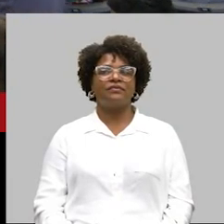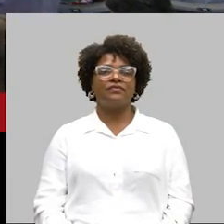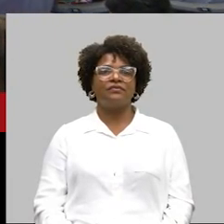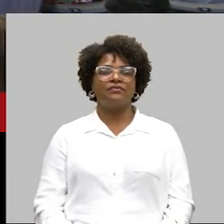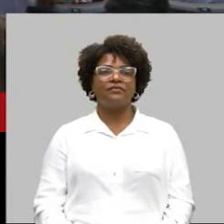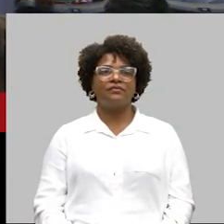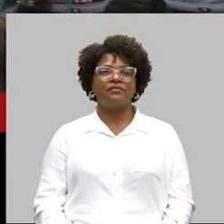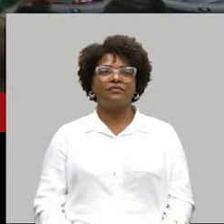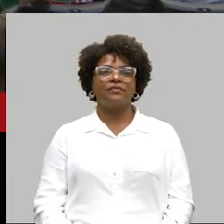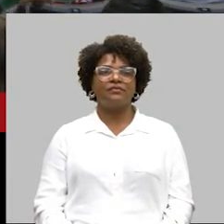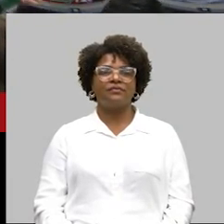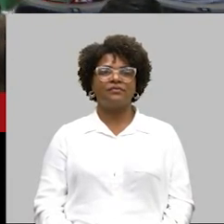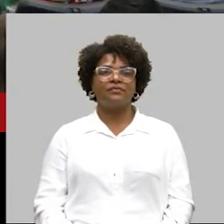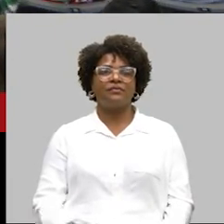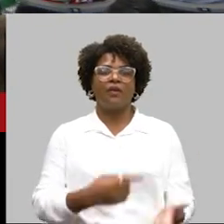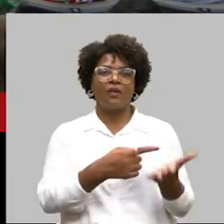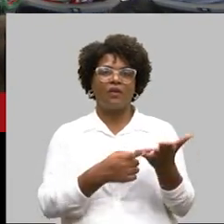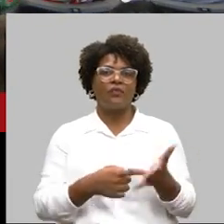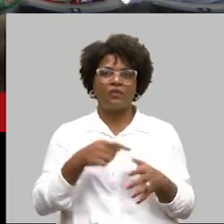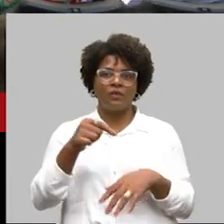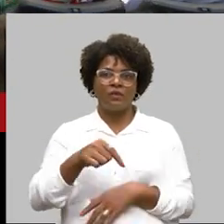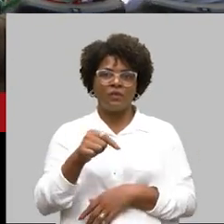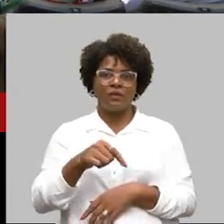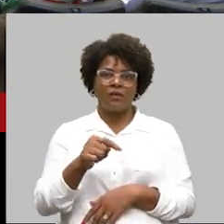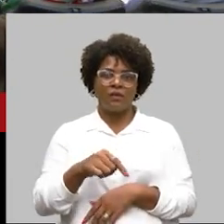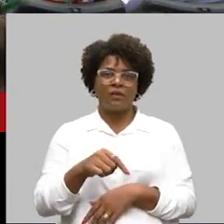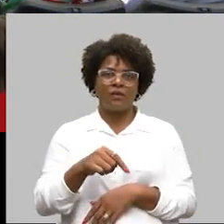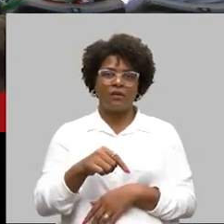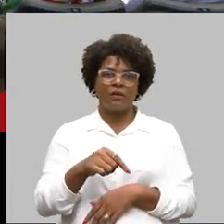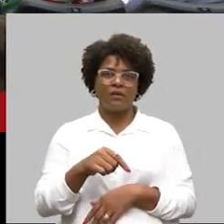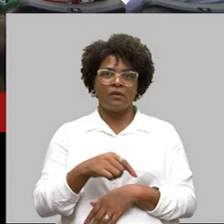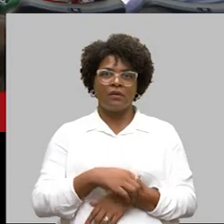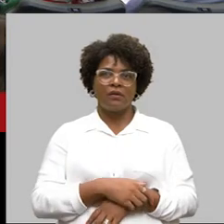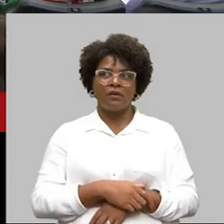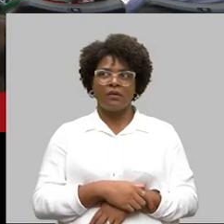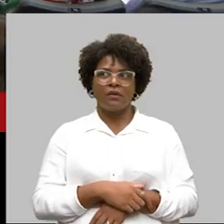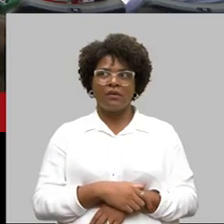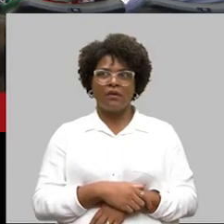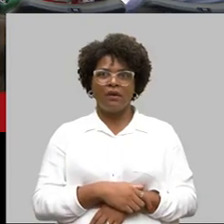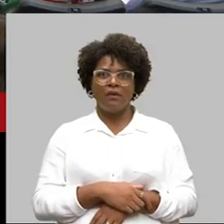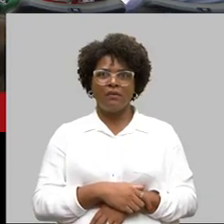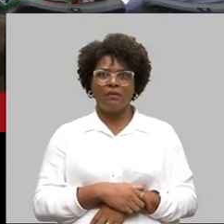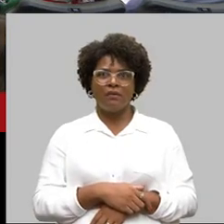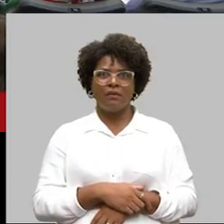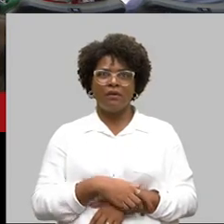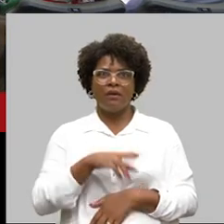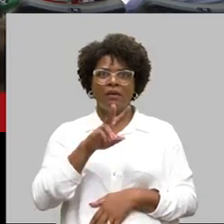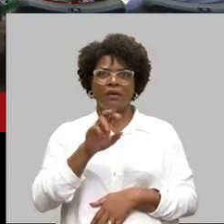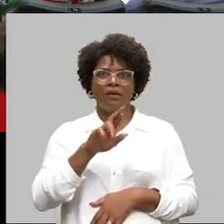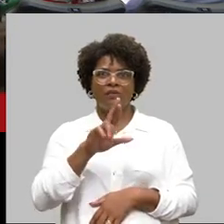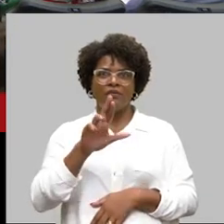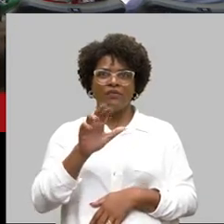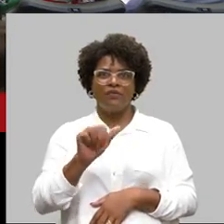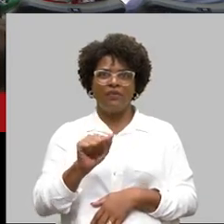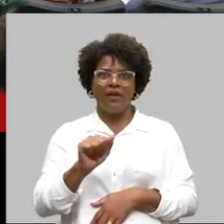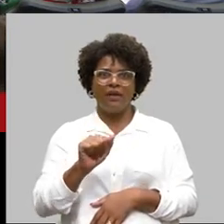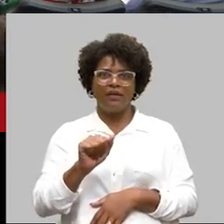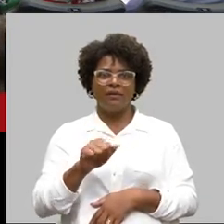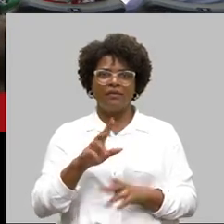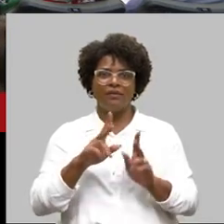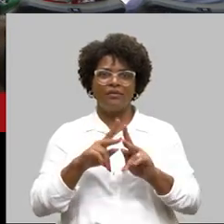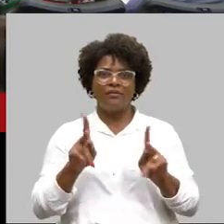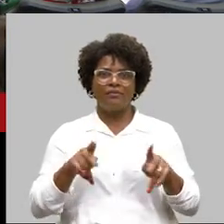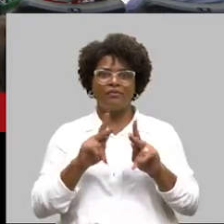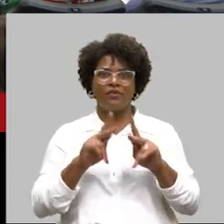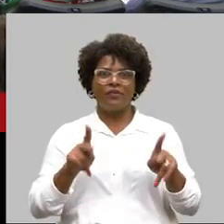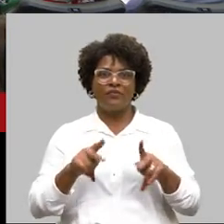Terezinha convidamos a mer Alves Braz professora da Escola Estadual indígena pató